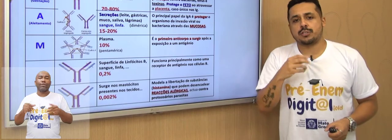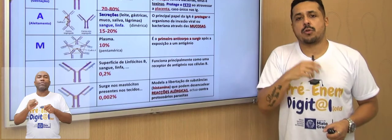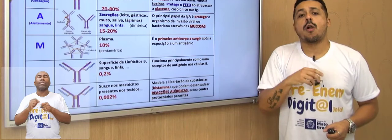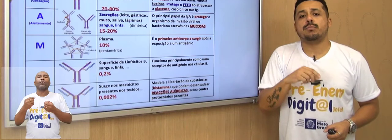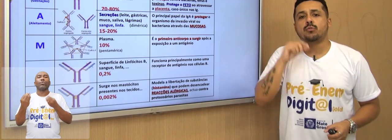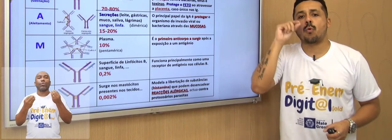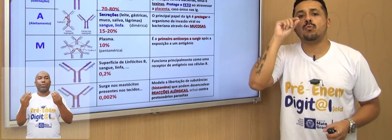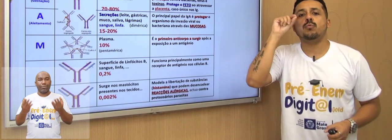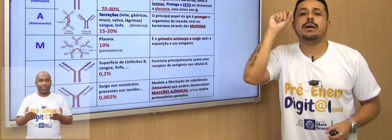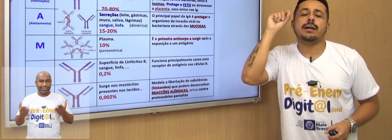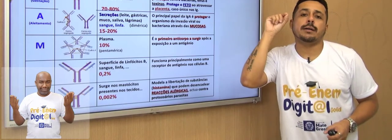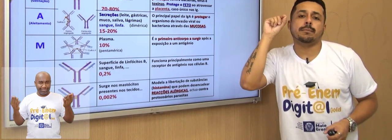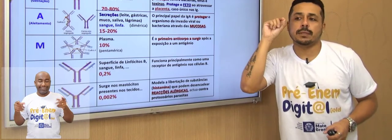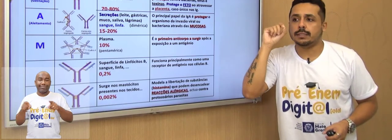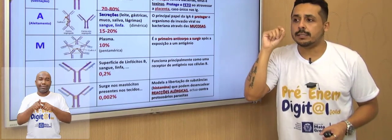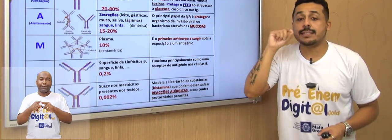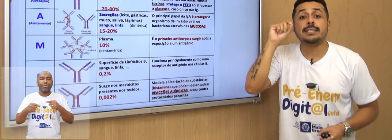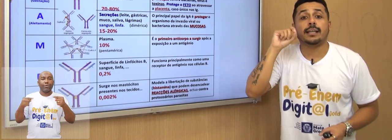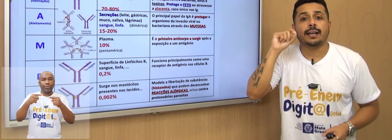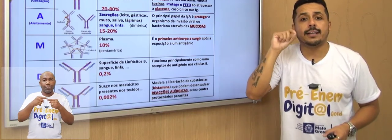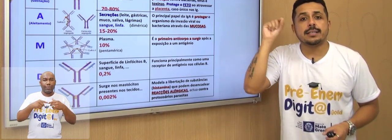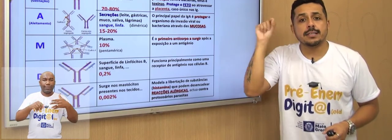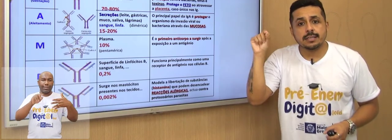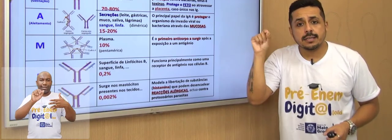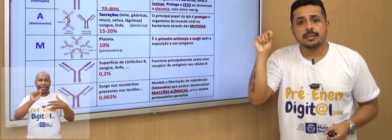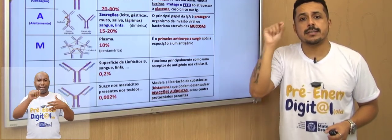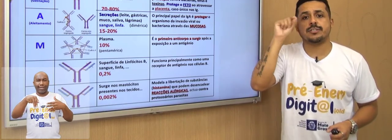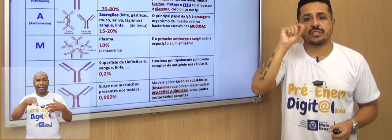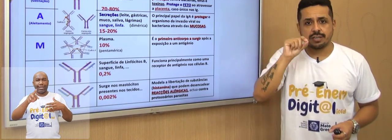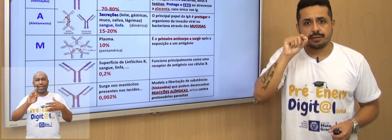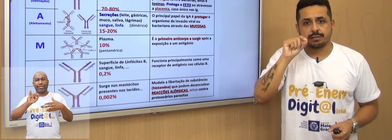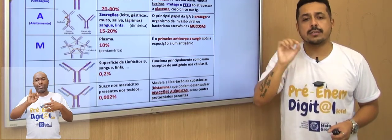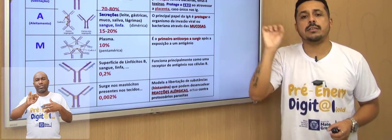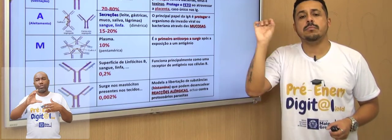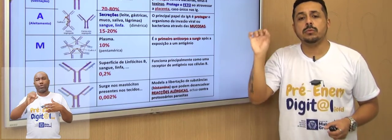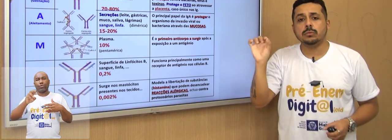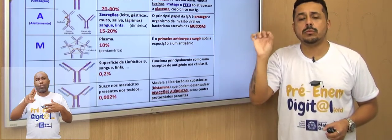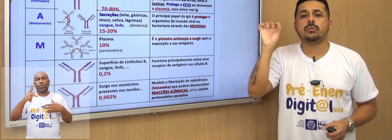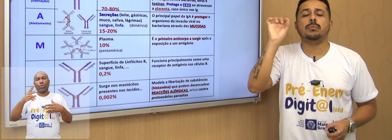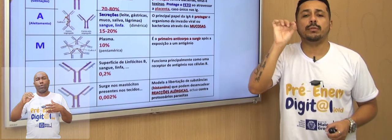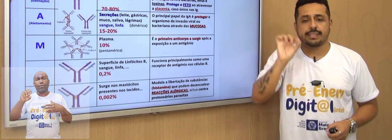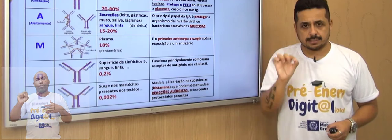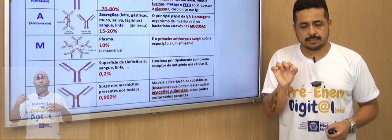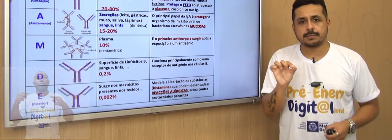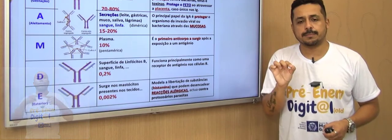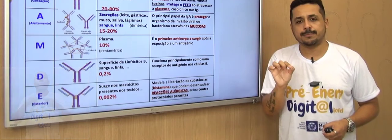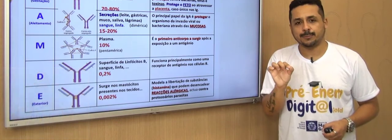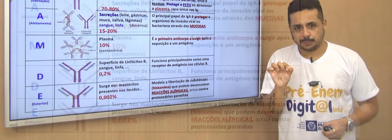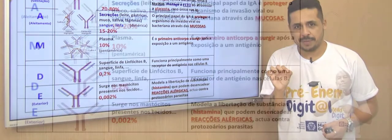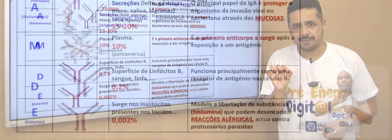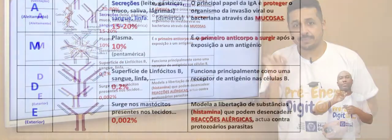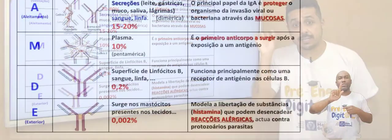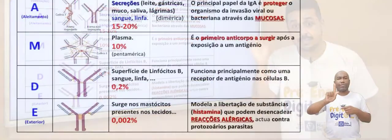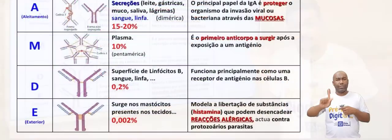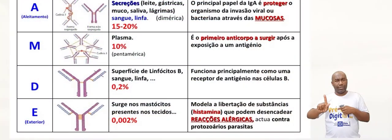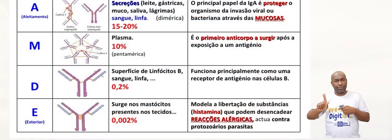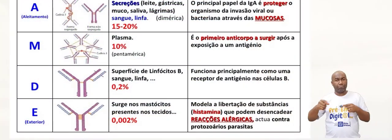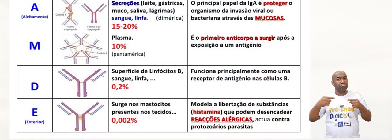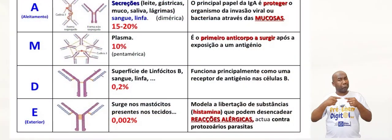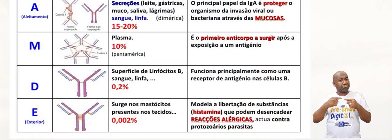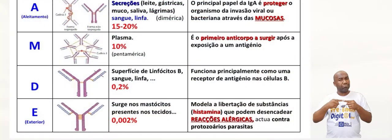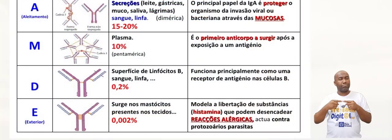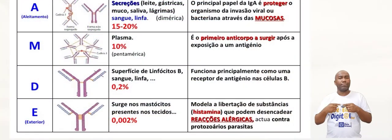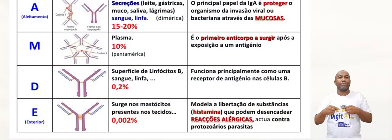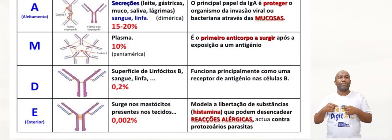os anticorpos com uma sigla, IG, imunoglobulinas, tudo bem?